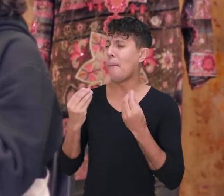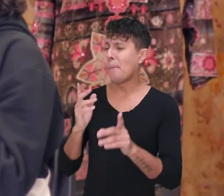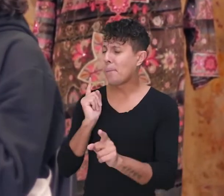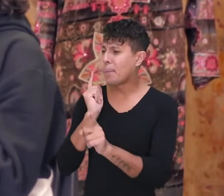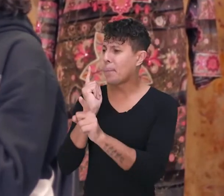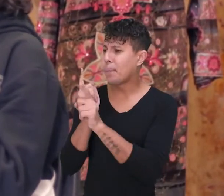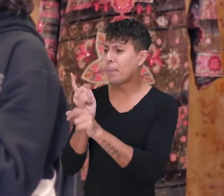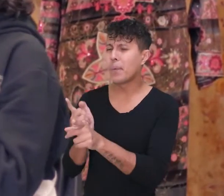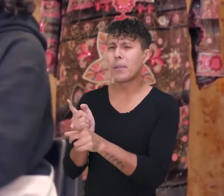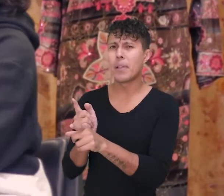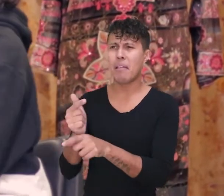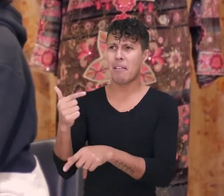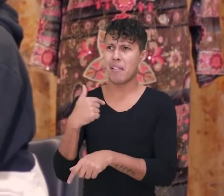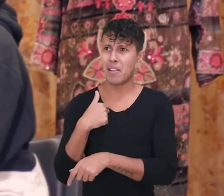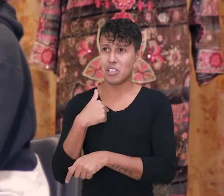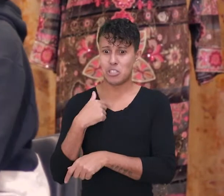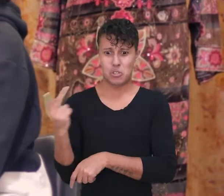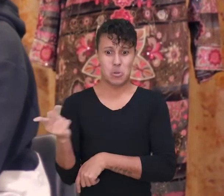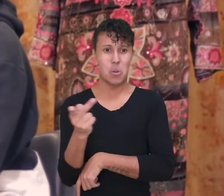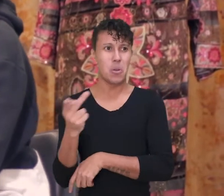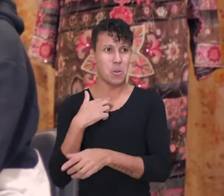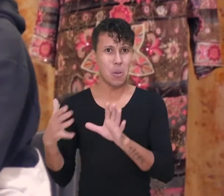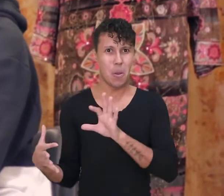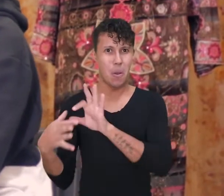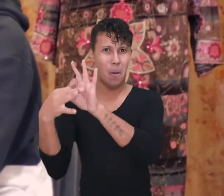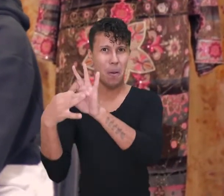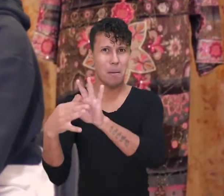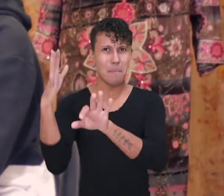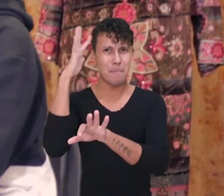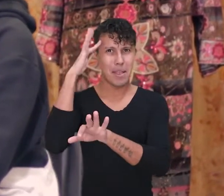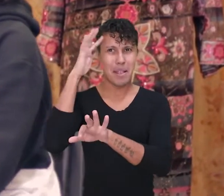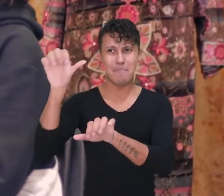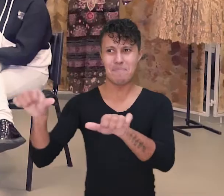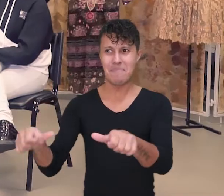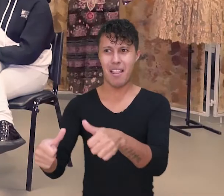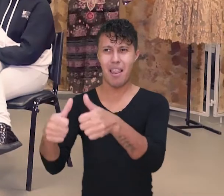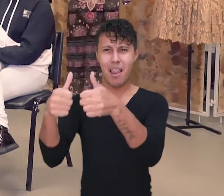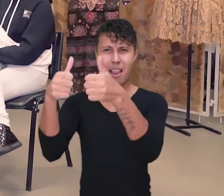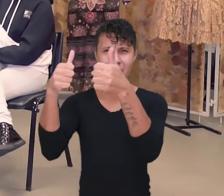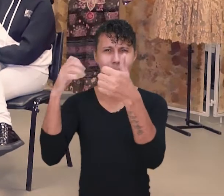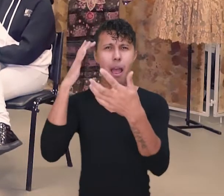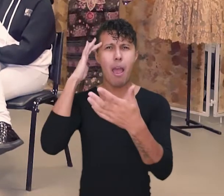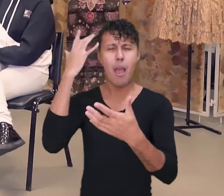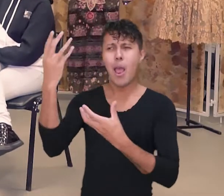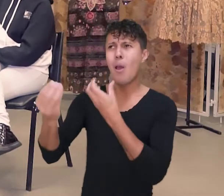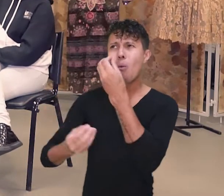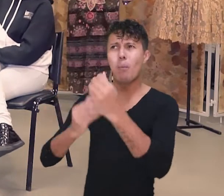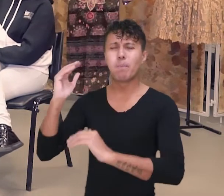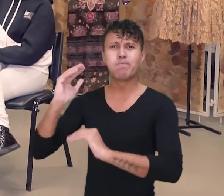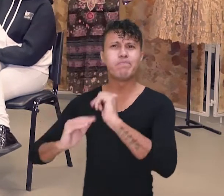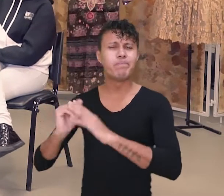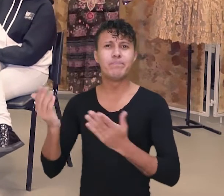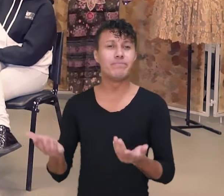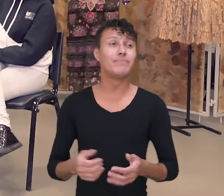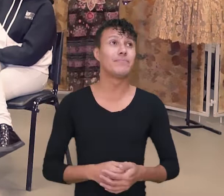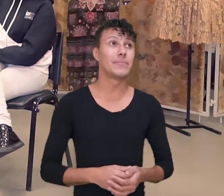E eu sozinha não vou conseguir pensar, mas nós dois juntos a gente pode conseguir pensar em outra coisa, sabe? Sim. Como a gente faz isso? Ó, se a gente for